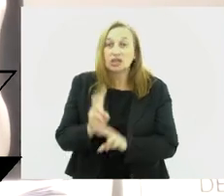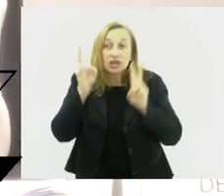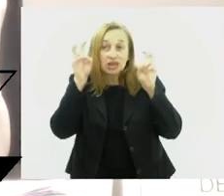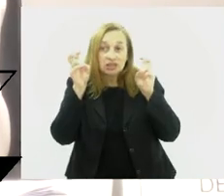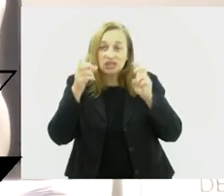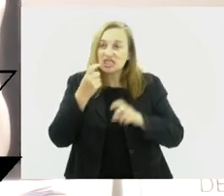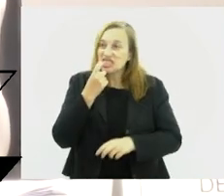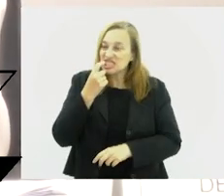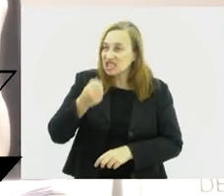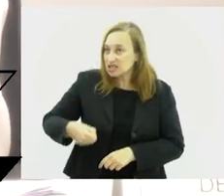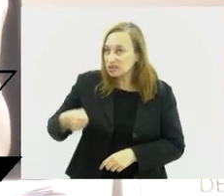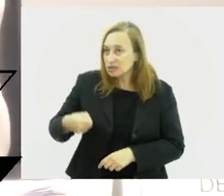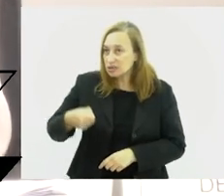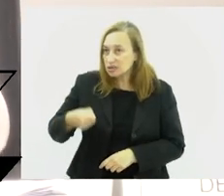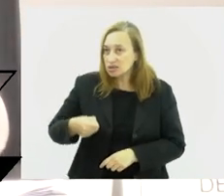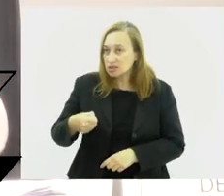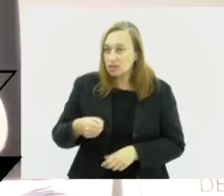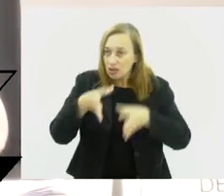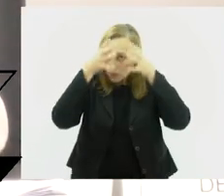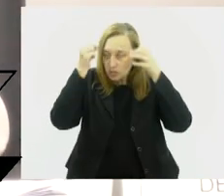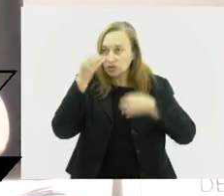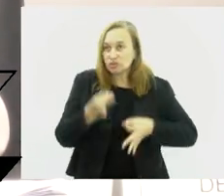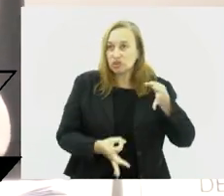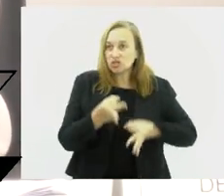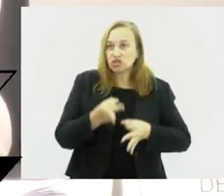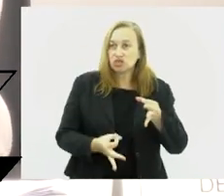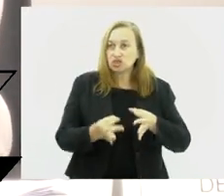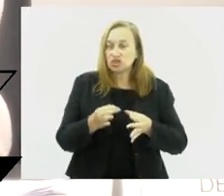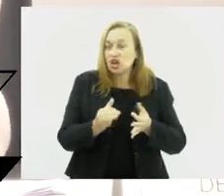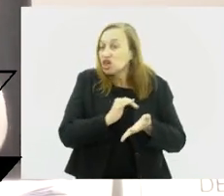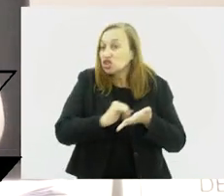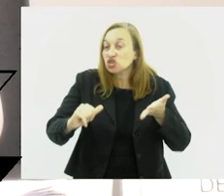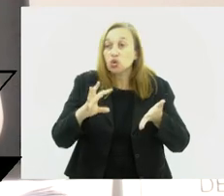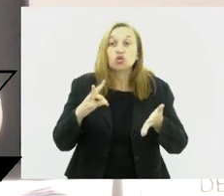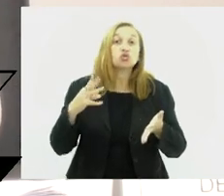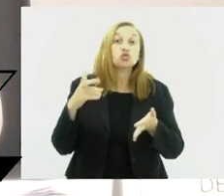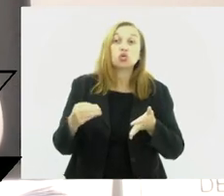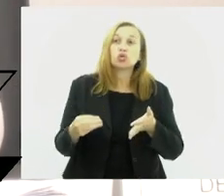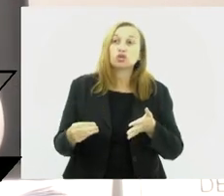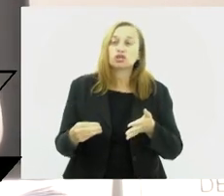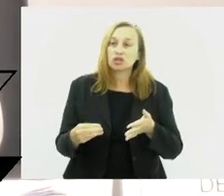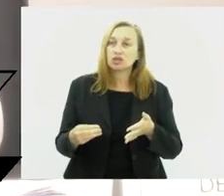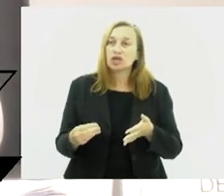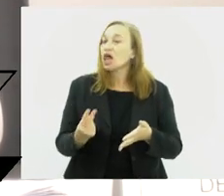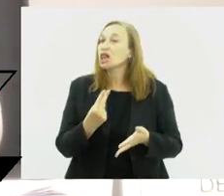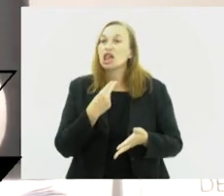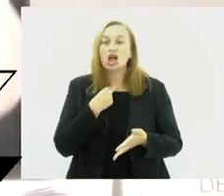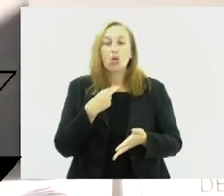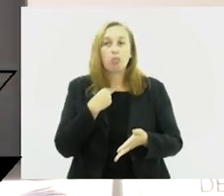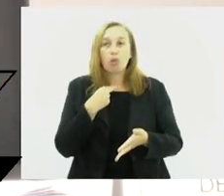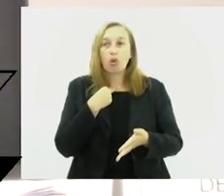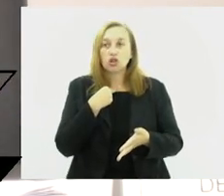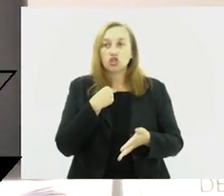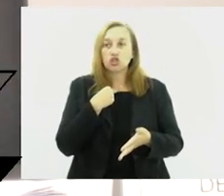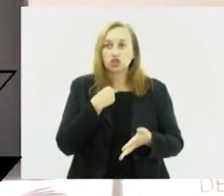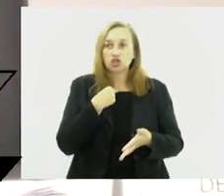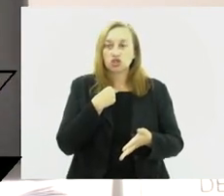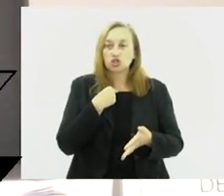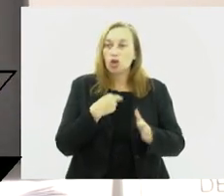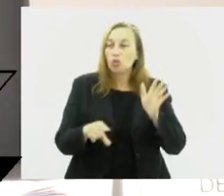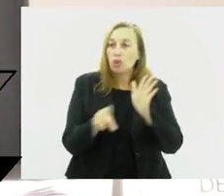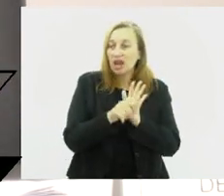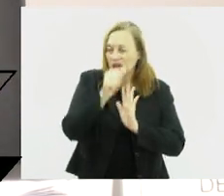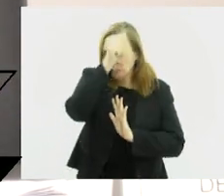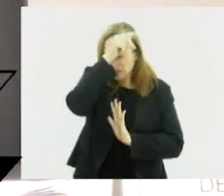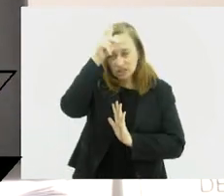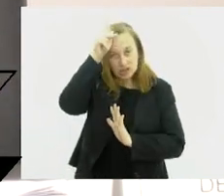sacolas plásticas, o Tribunal de Justiça derrubou todas as leis municipais. Ou seja, uma lei municipal não pode contrariar, se me permite, mesmo onde